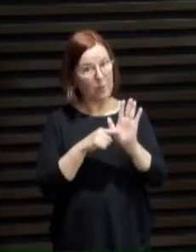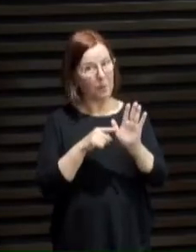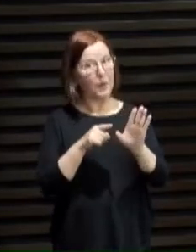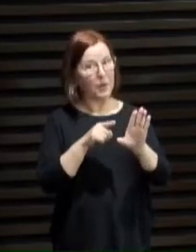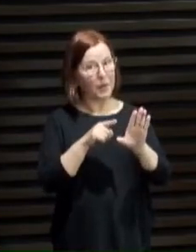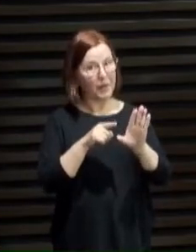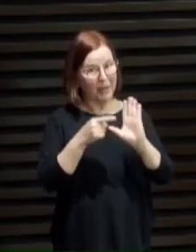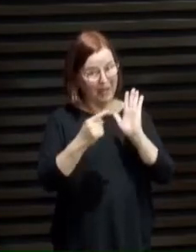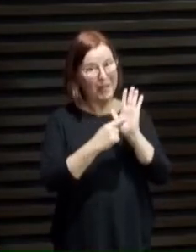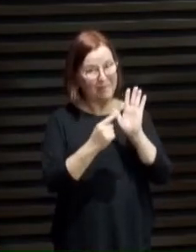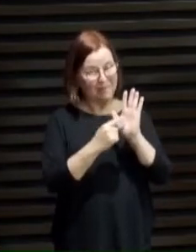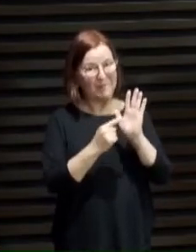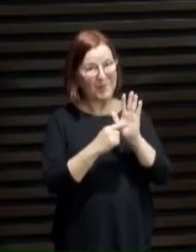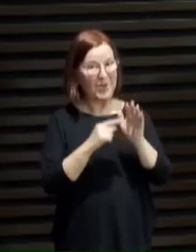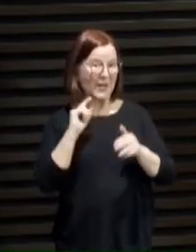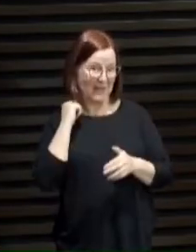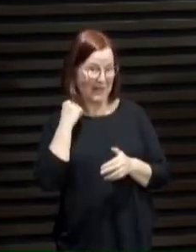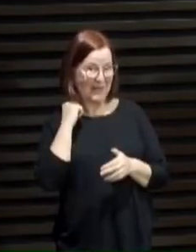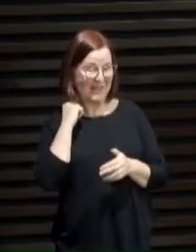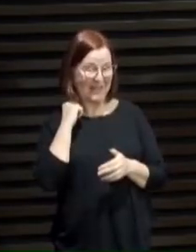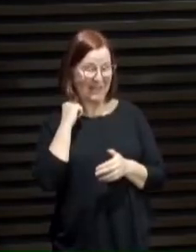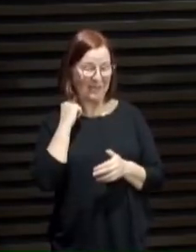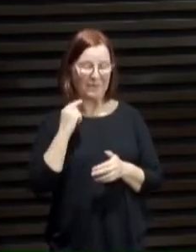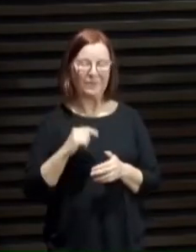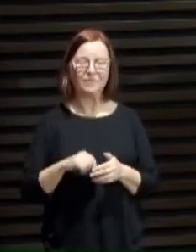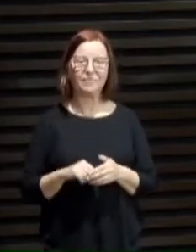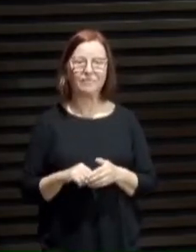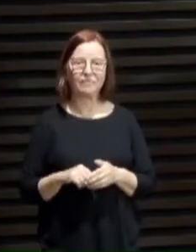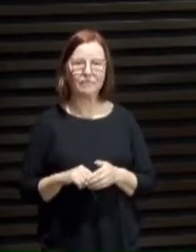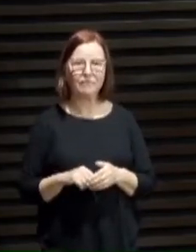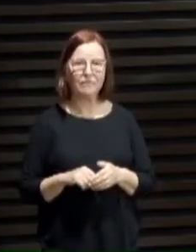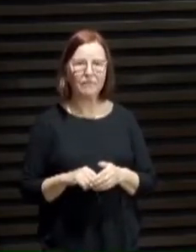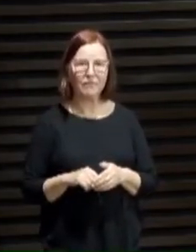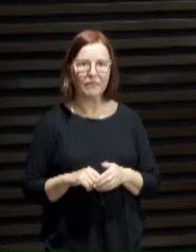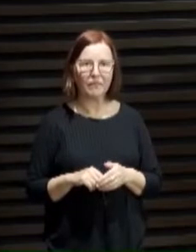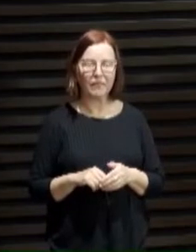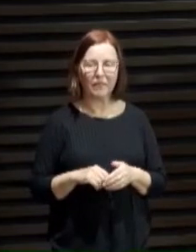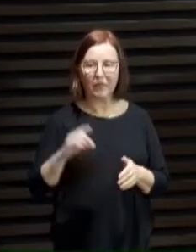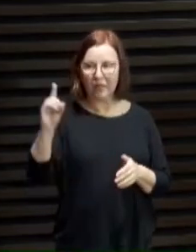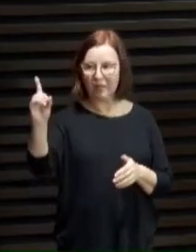pés. A mulher viu os pés de Jesus sujos,